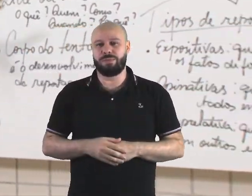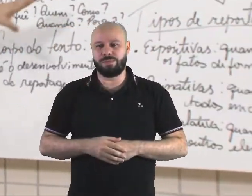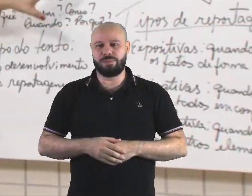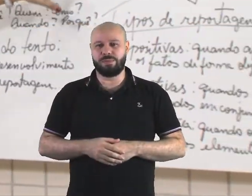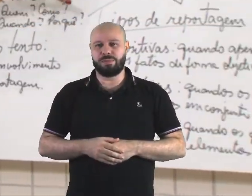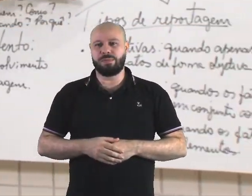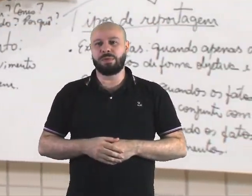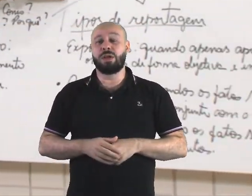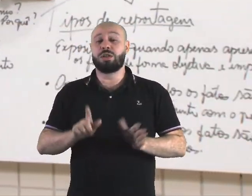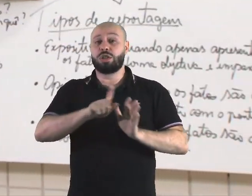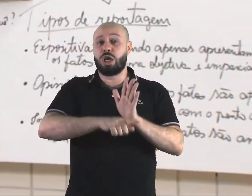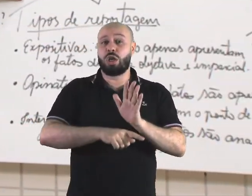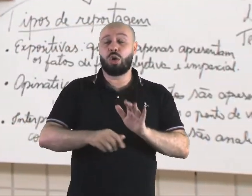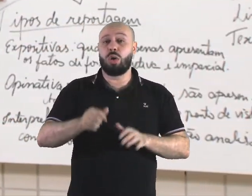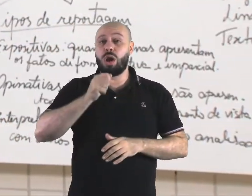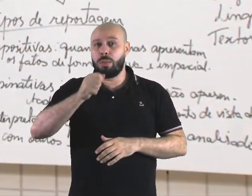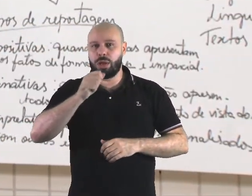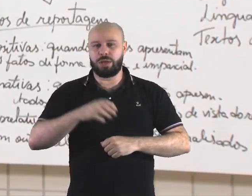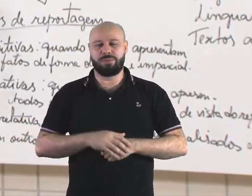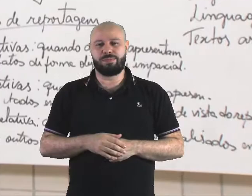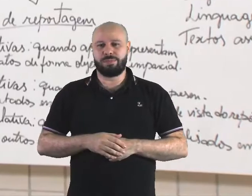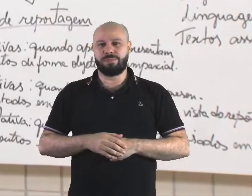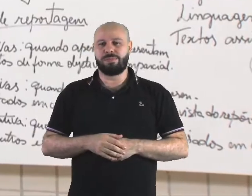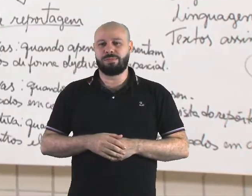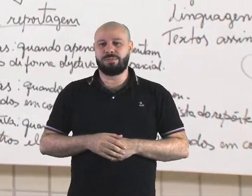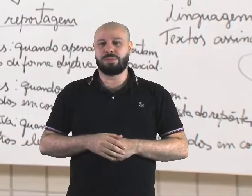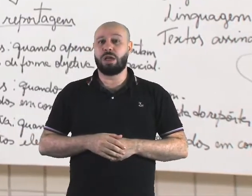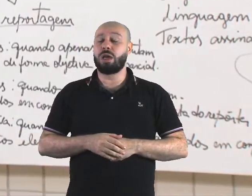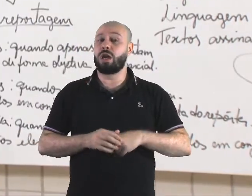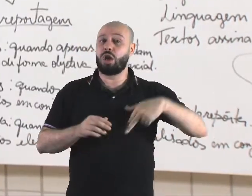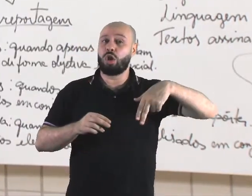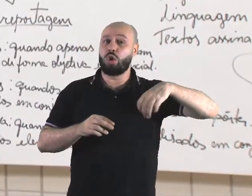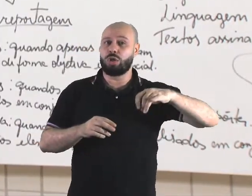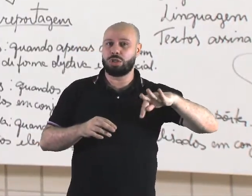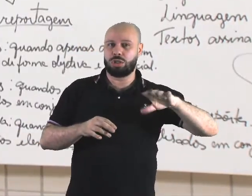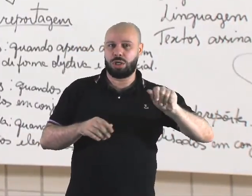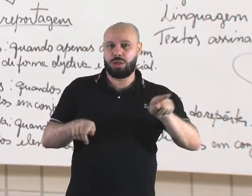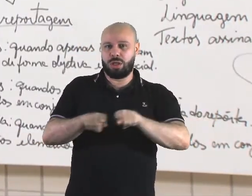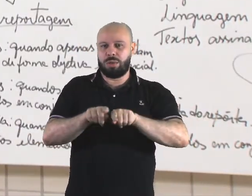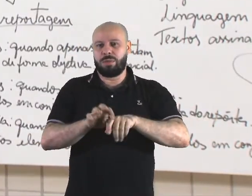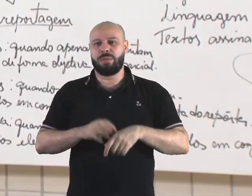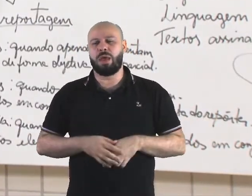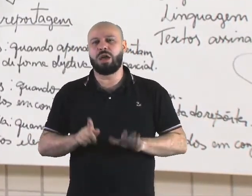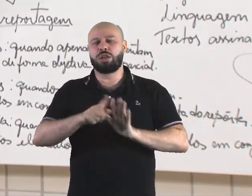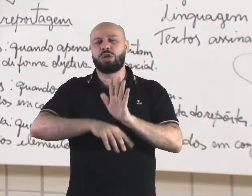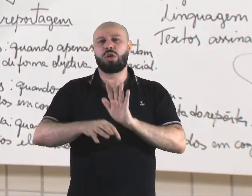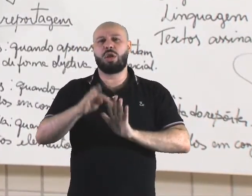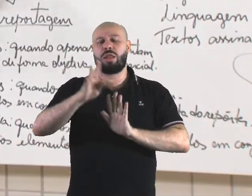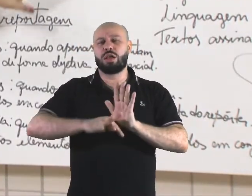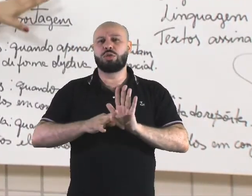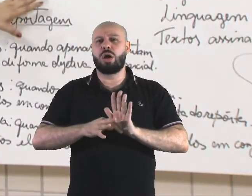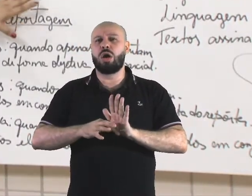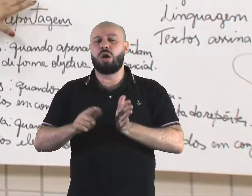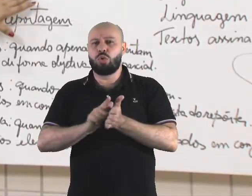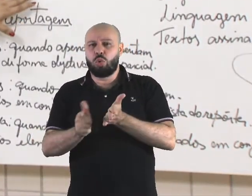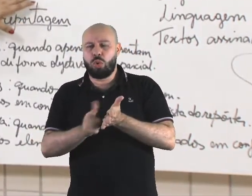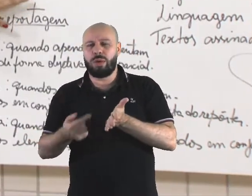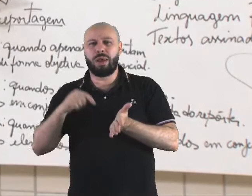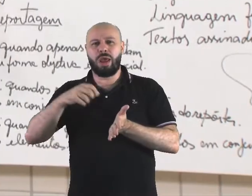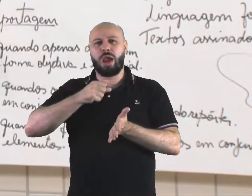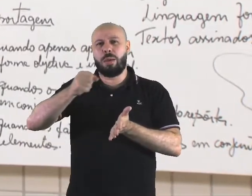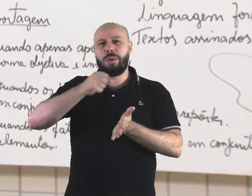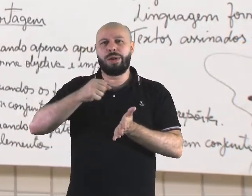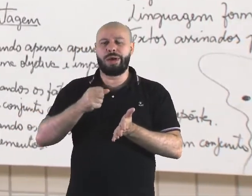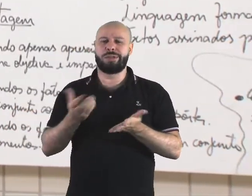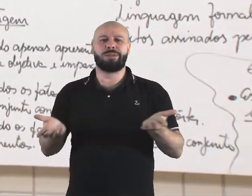falamos sobre o gênero reportagem, tá? E notícia. É um gênero textual jornalístico, a